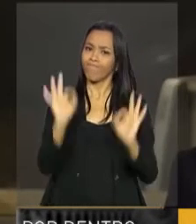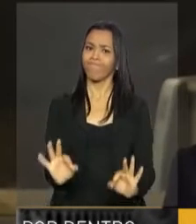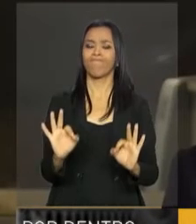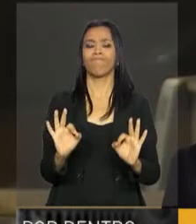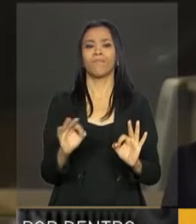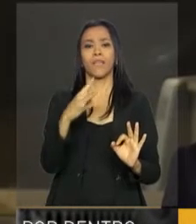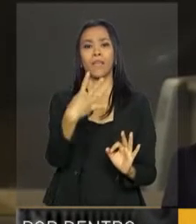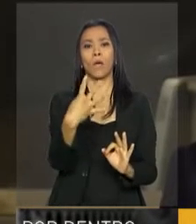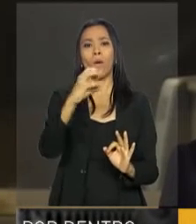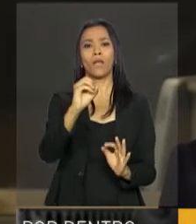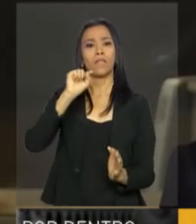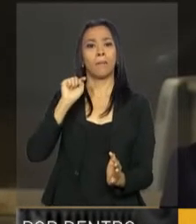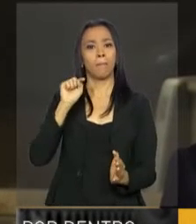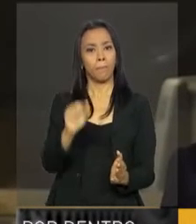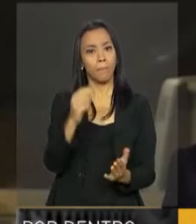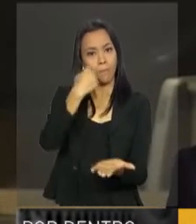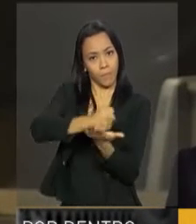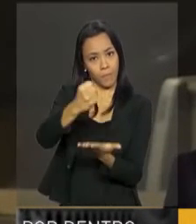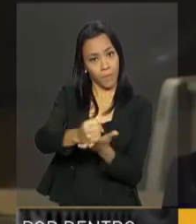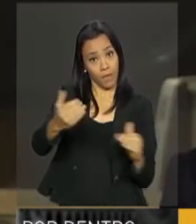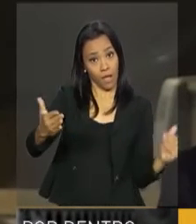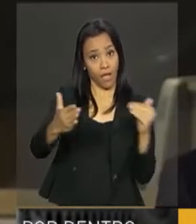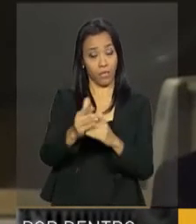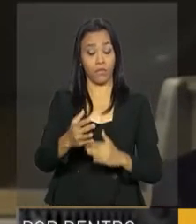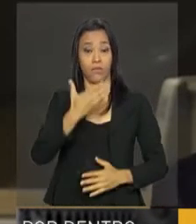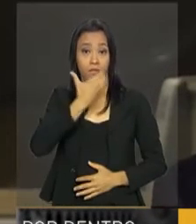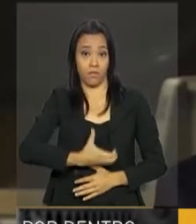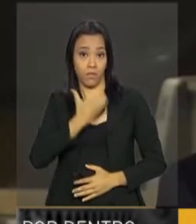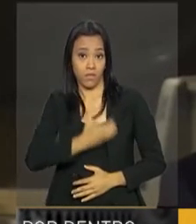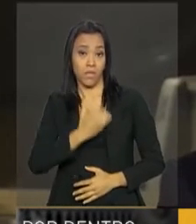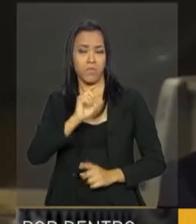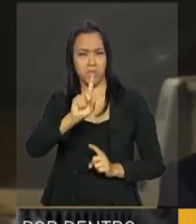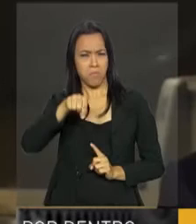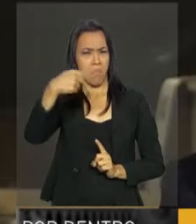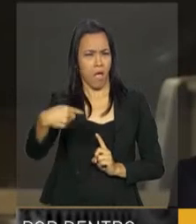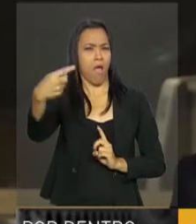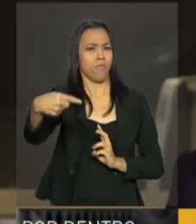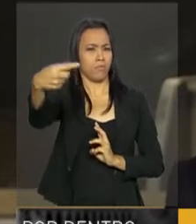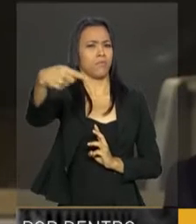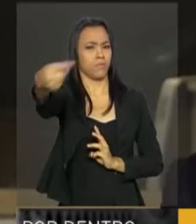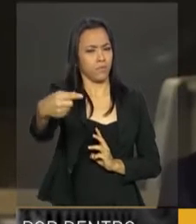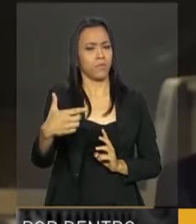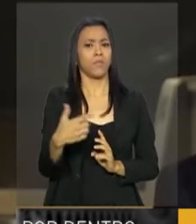40 mil contratações até dezembro e mais 40 mil contratações ao longo do ano que vem. Em